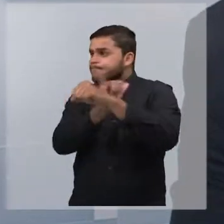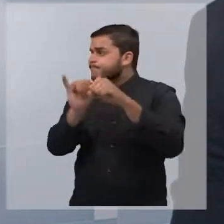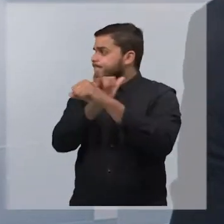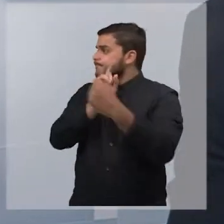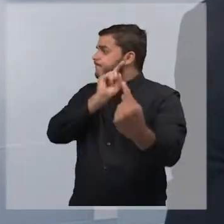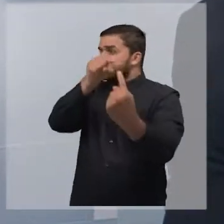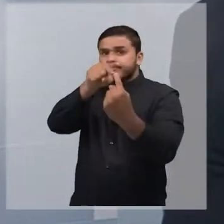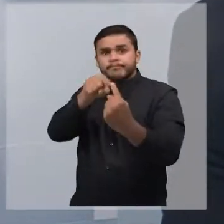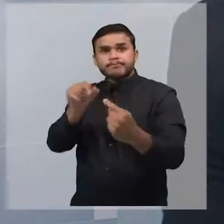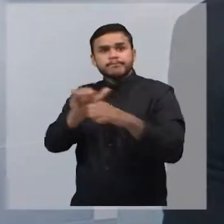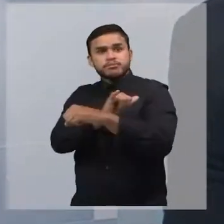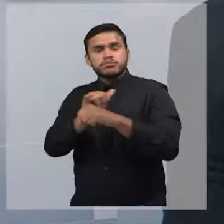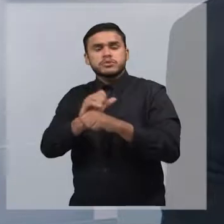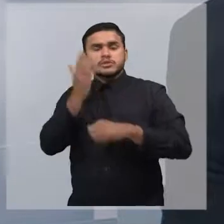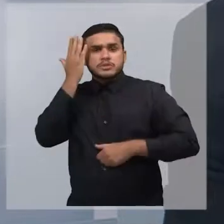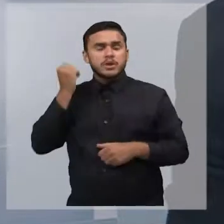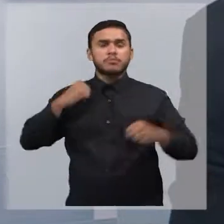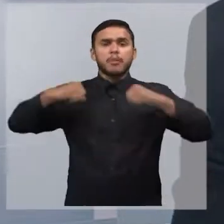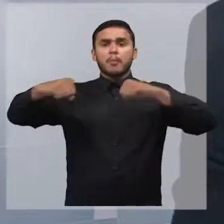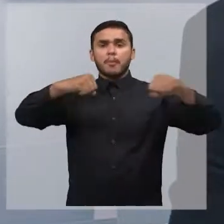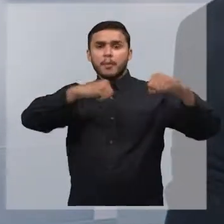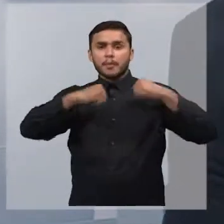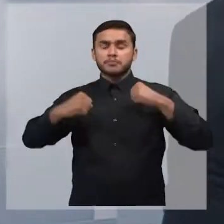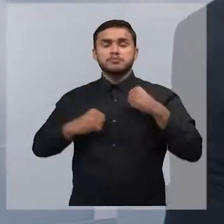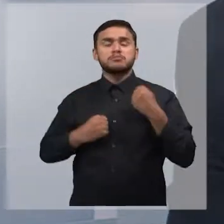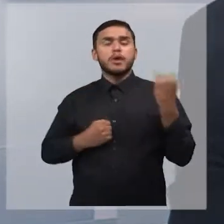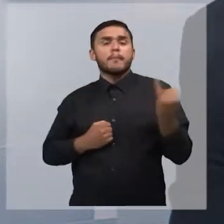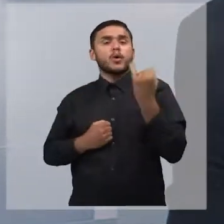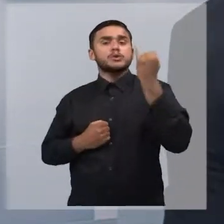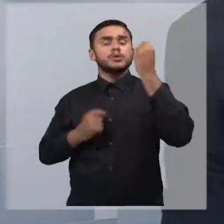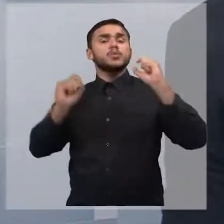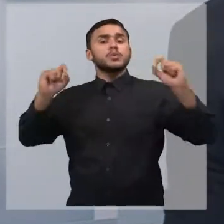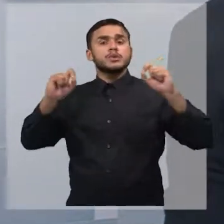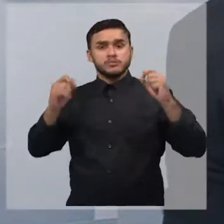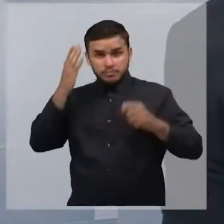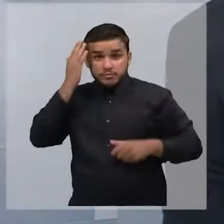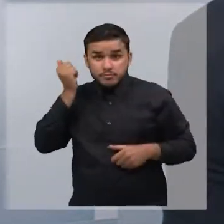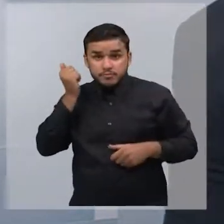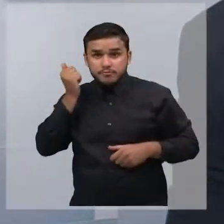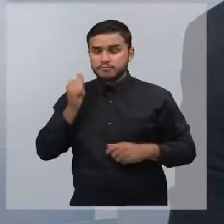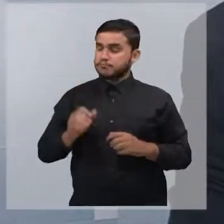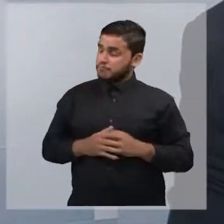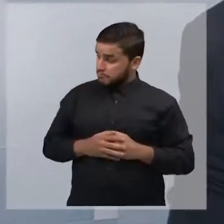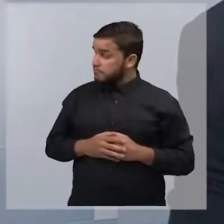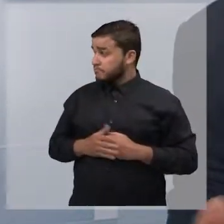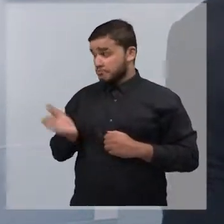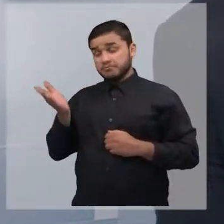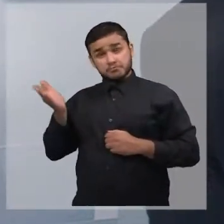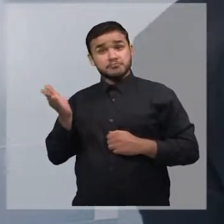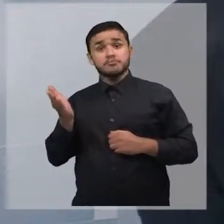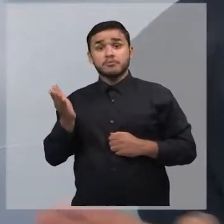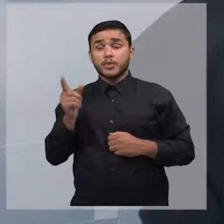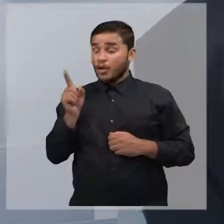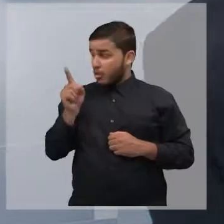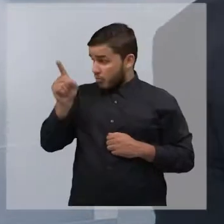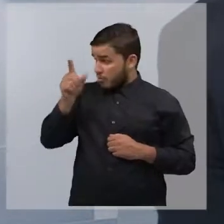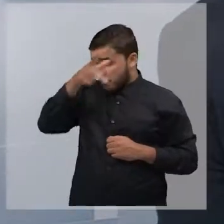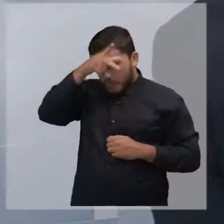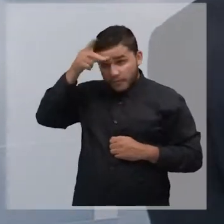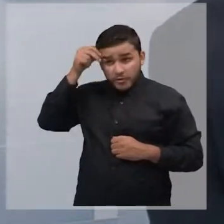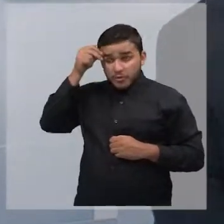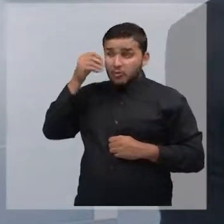cidade, trazer para a luz do debate o que é mais importante da cidade. Numa mão de via dupla, o